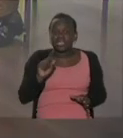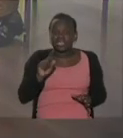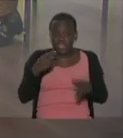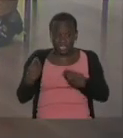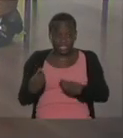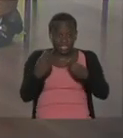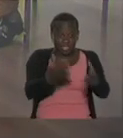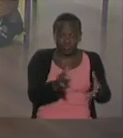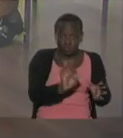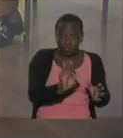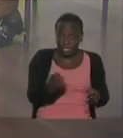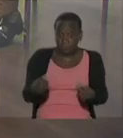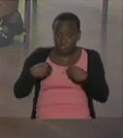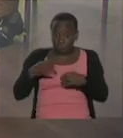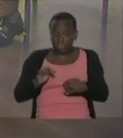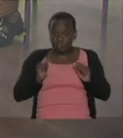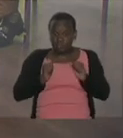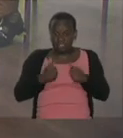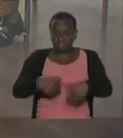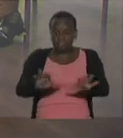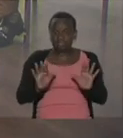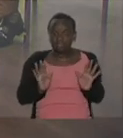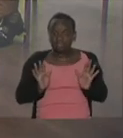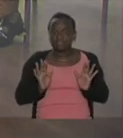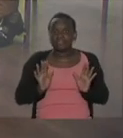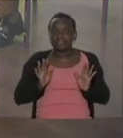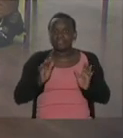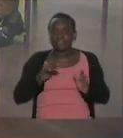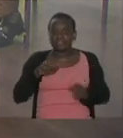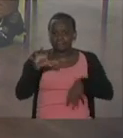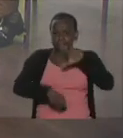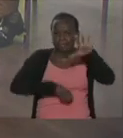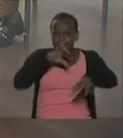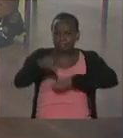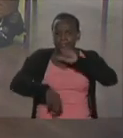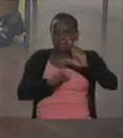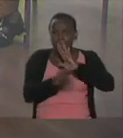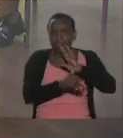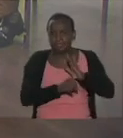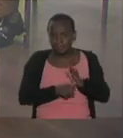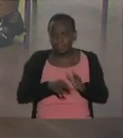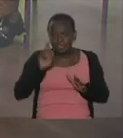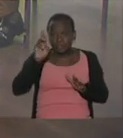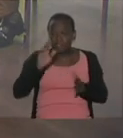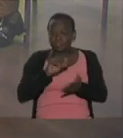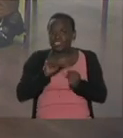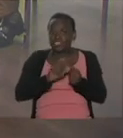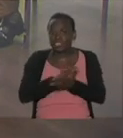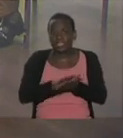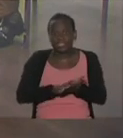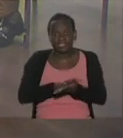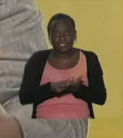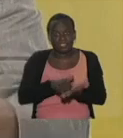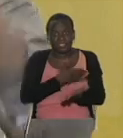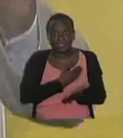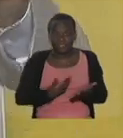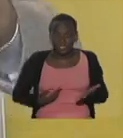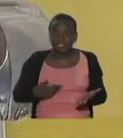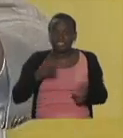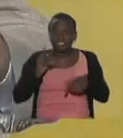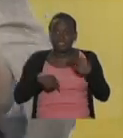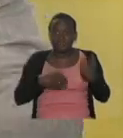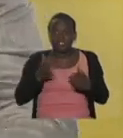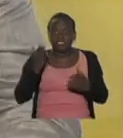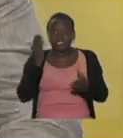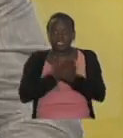manda um não entregou o outro não recebeu outro não recebeu e e e ficou lá abandonado sendo sucateado e o mandatário não fez nada e o governo entrou com